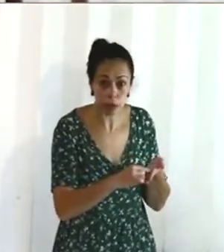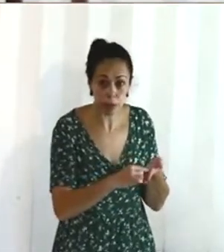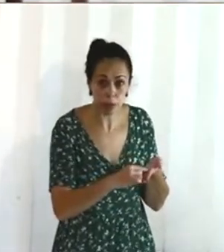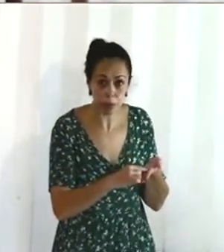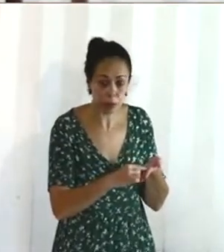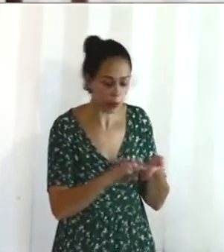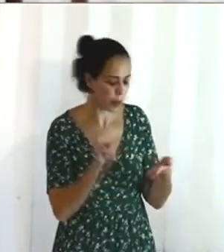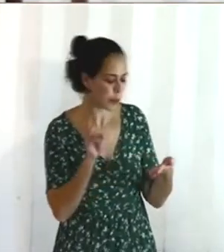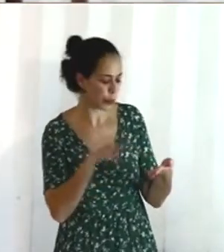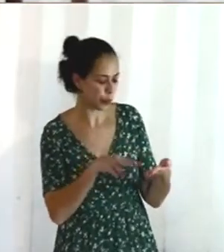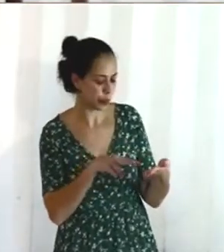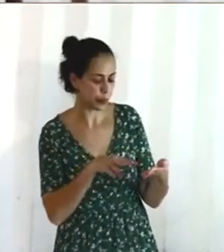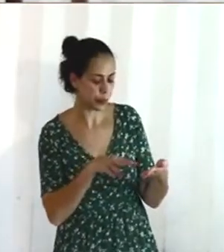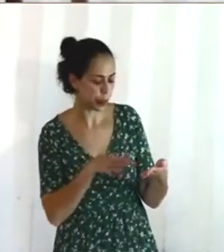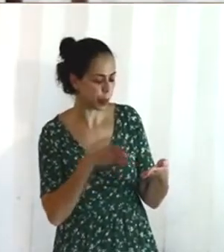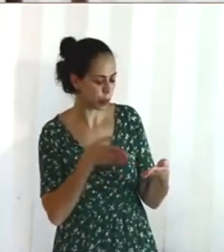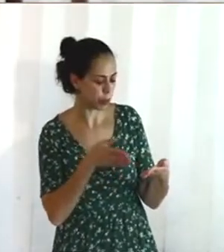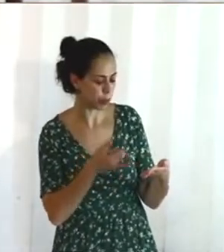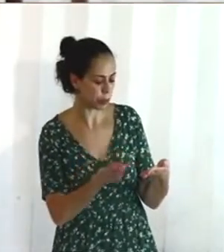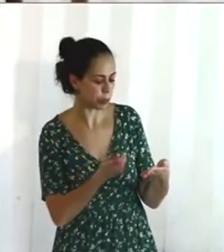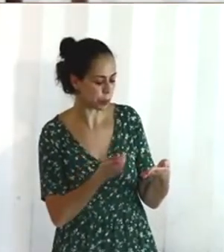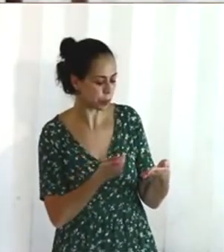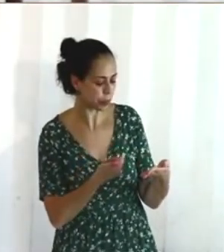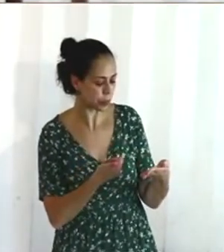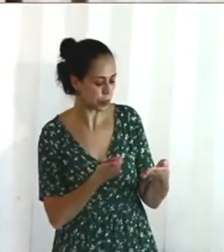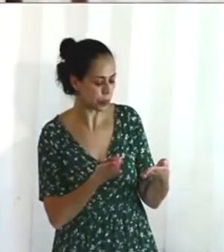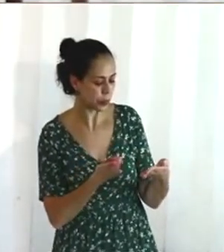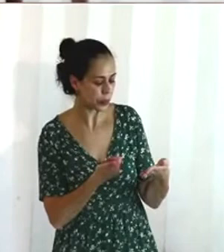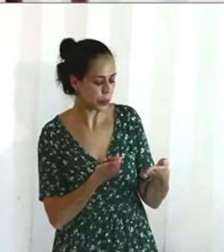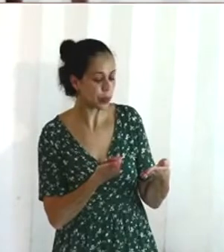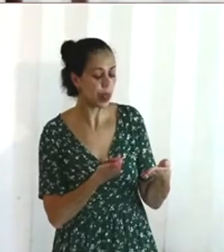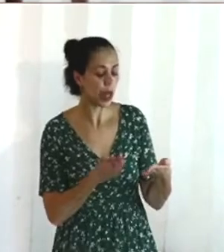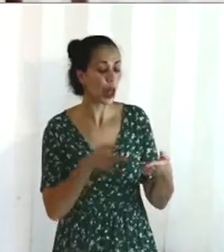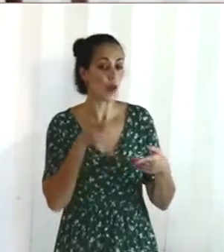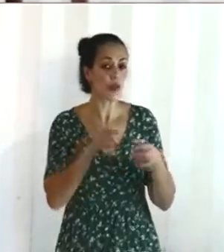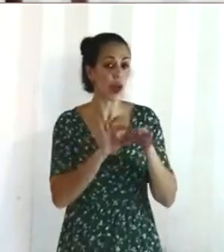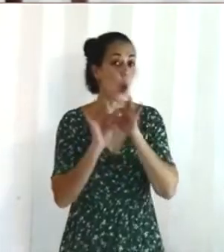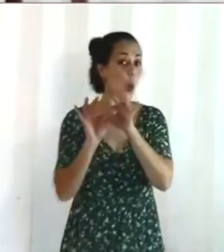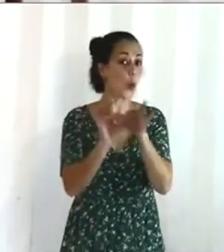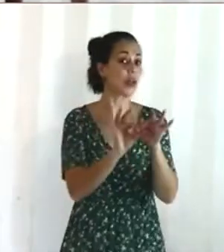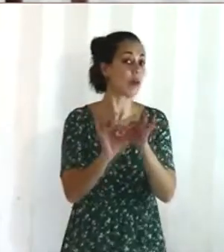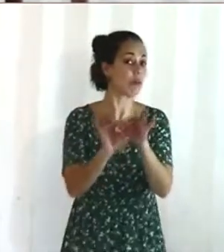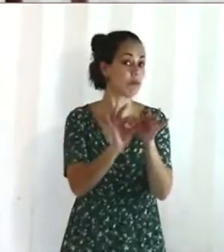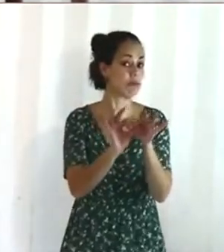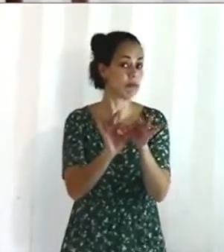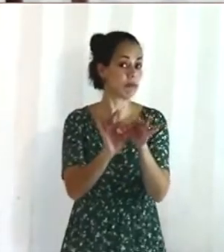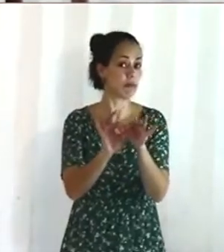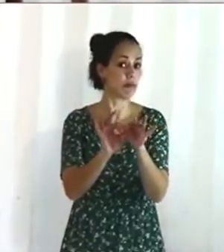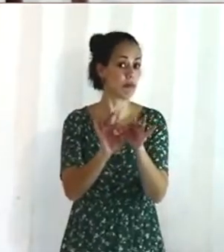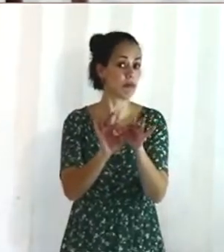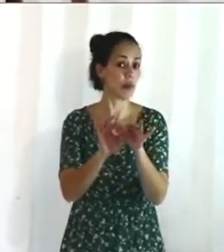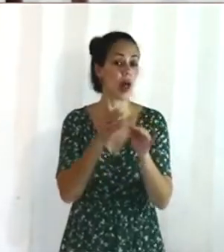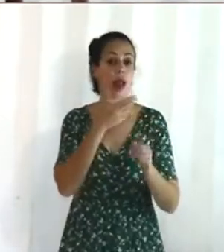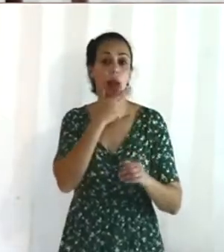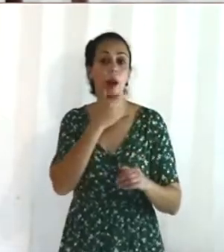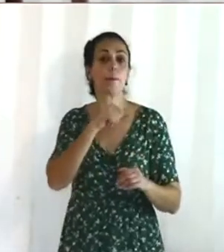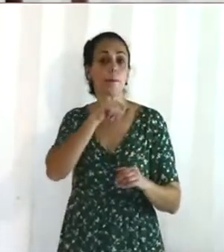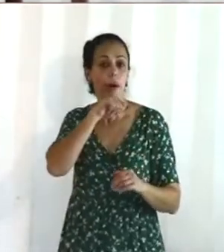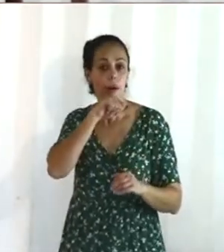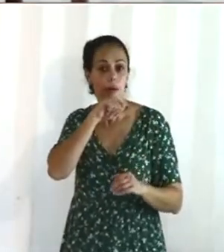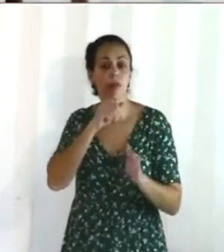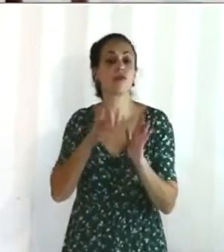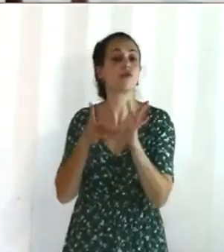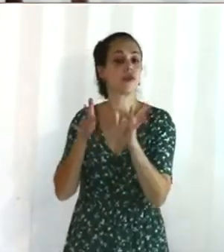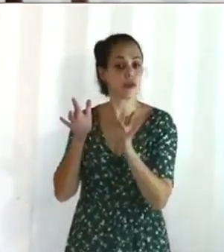a nossa comunhão é com o Pai e com o seu Filho Jesus Cristo. Ou seja, a nossa comunhão, apesar de ele não citar